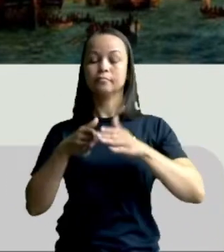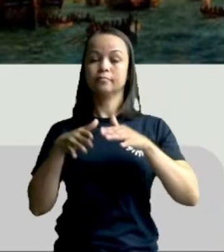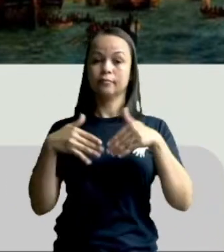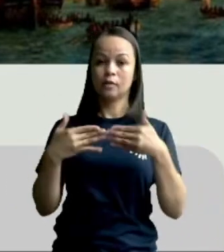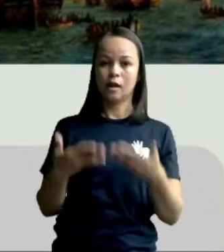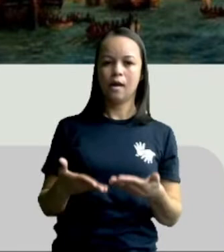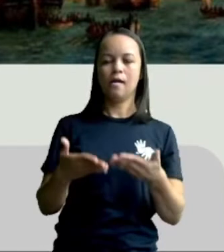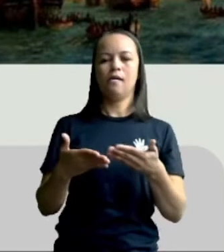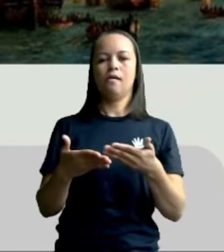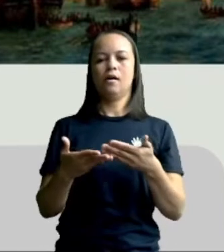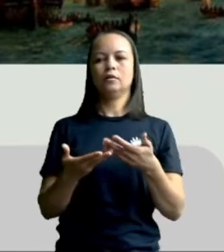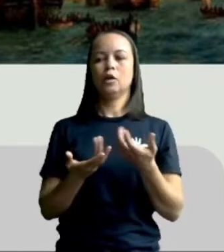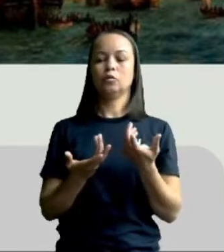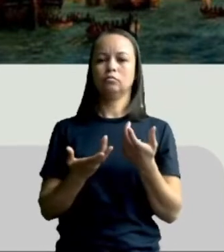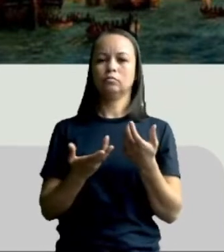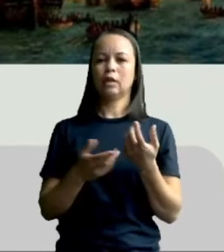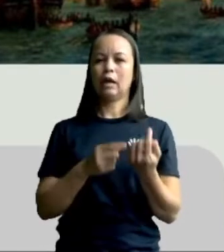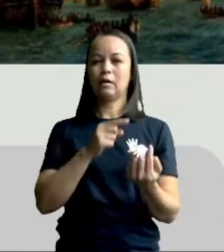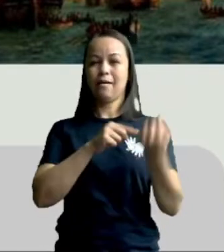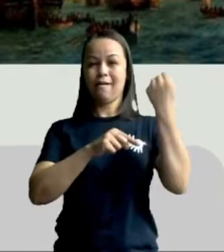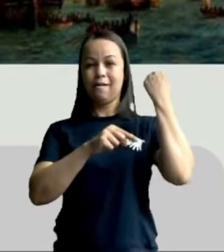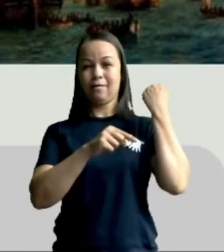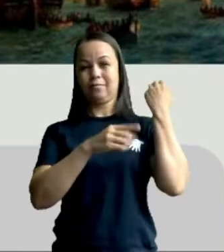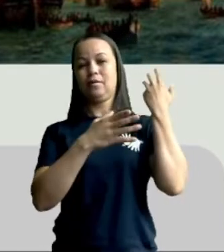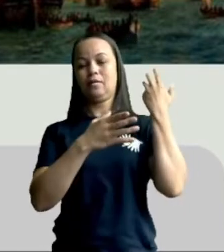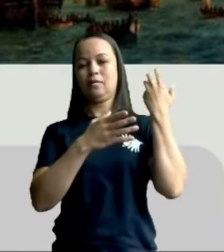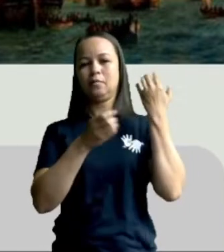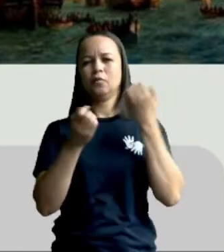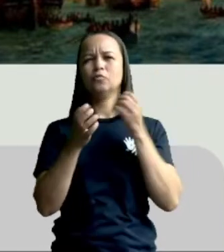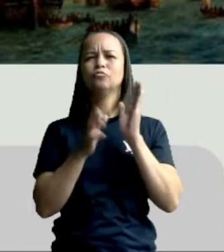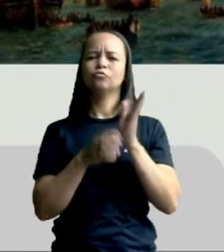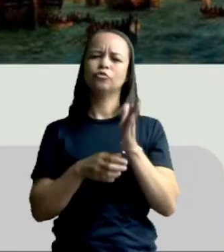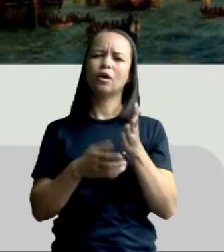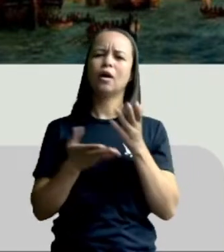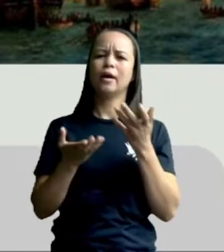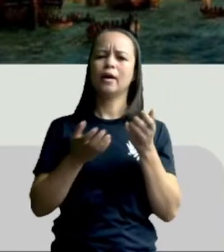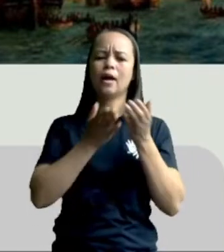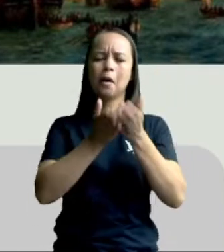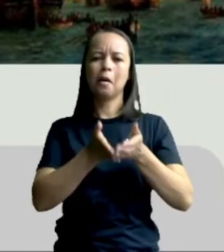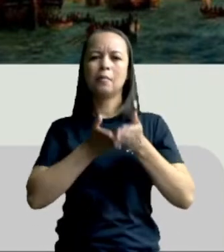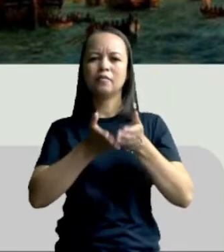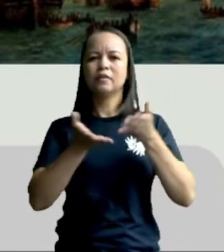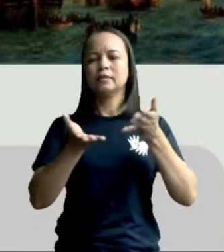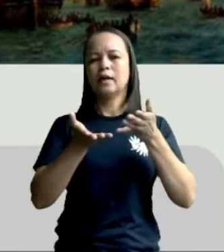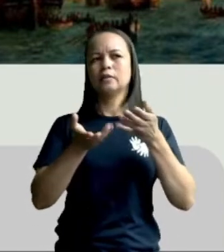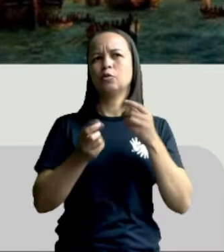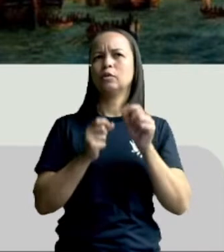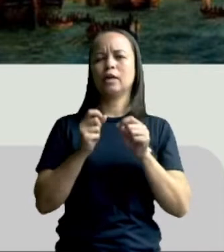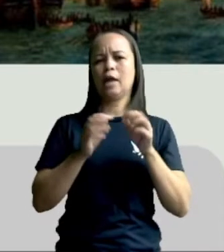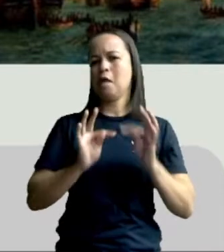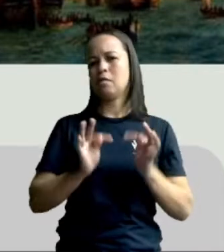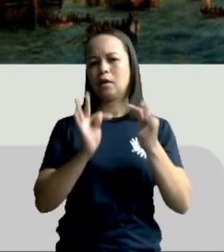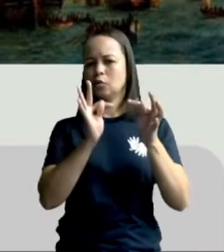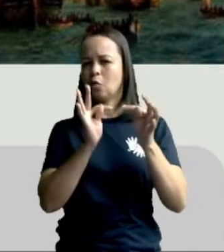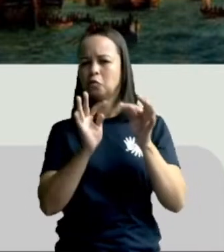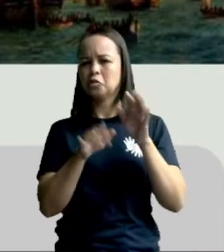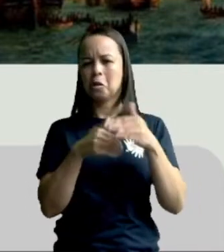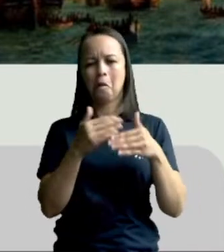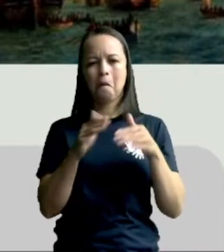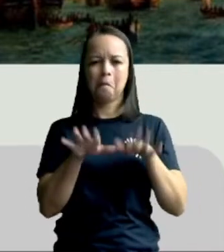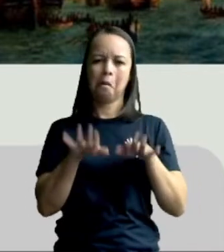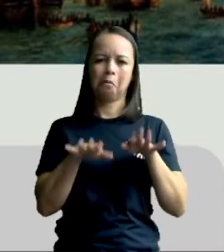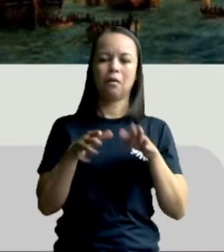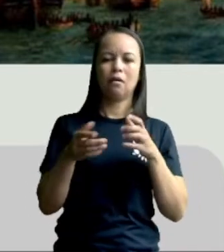então, para a época, já era uma mais avançada, digamos, a tecnologia, né, de